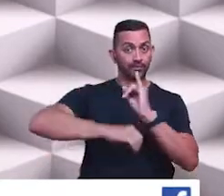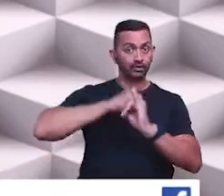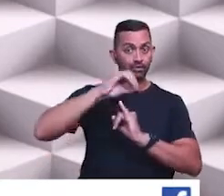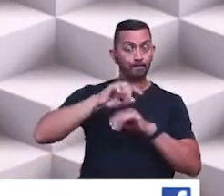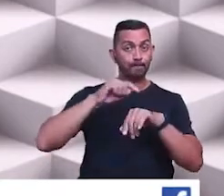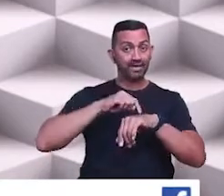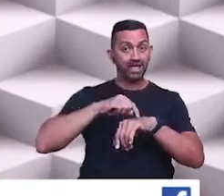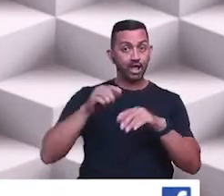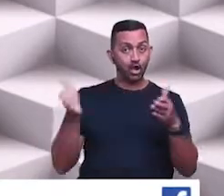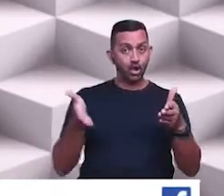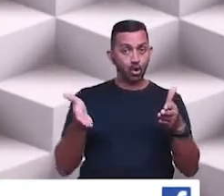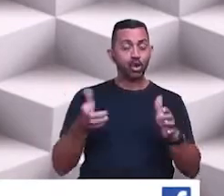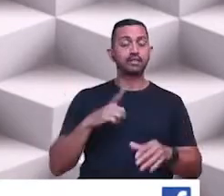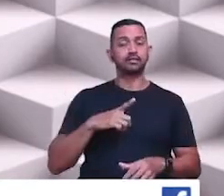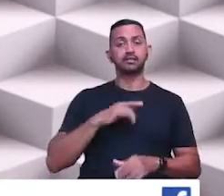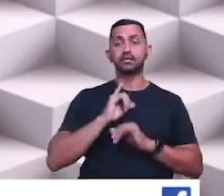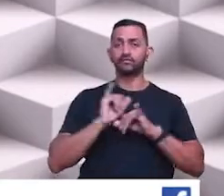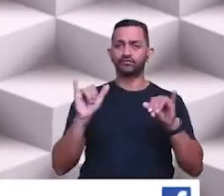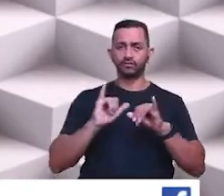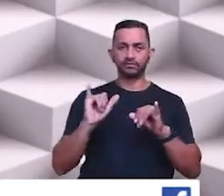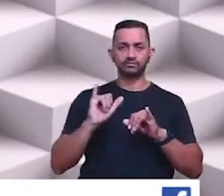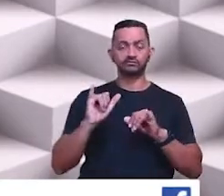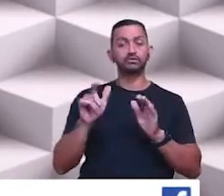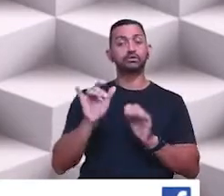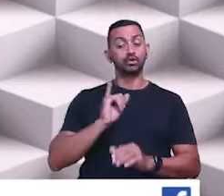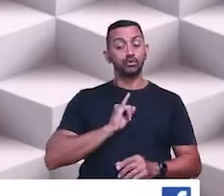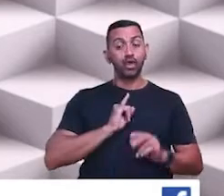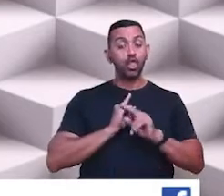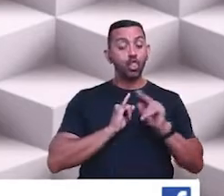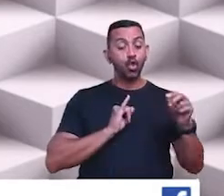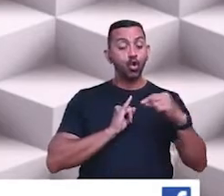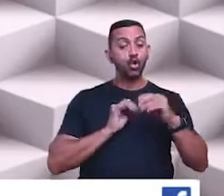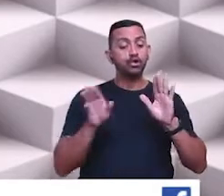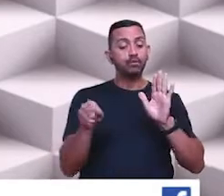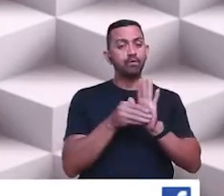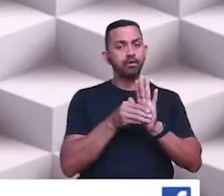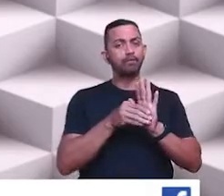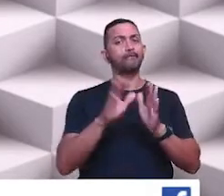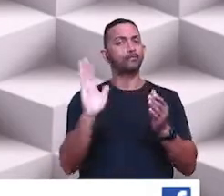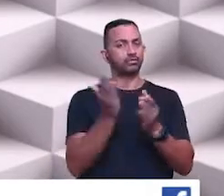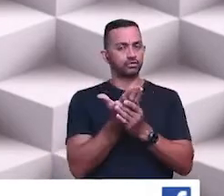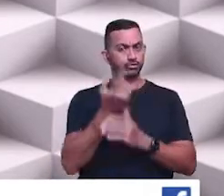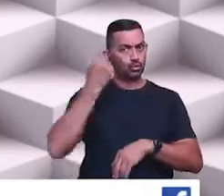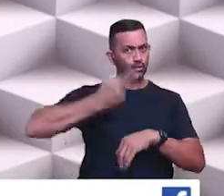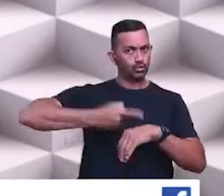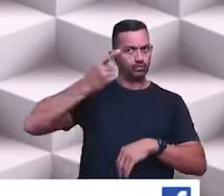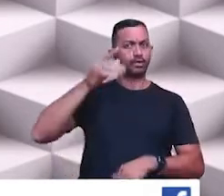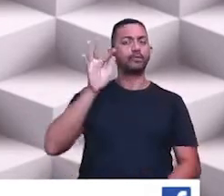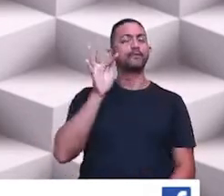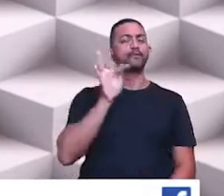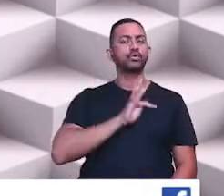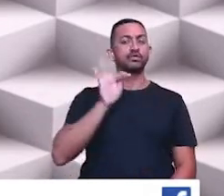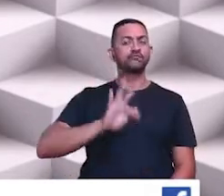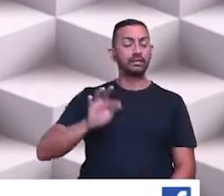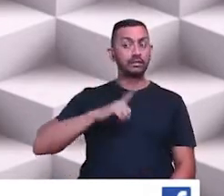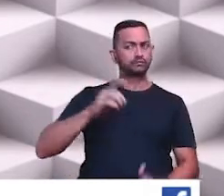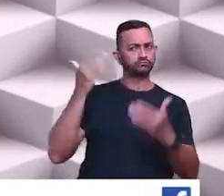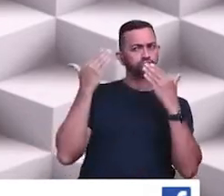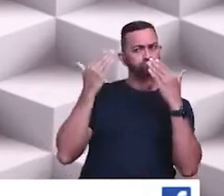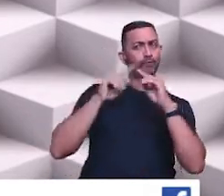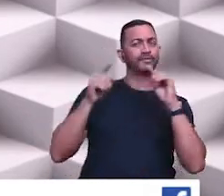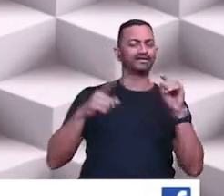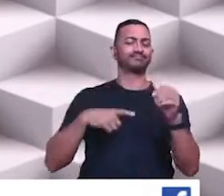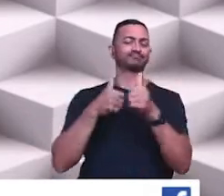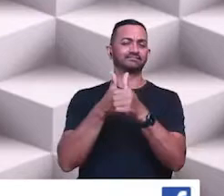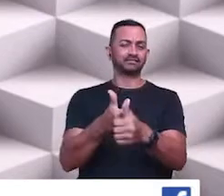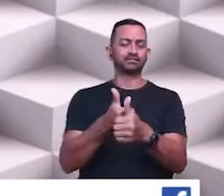Imperatriz Online. No momento, nós temos essa informação de que Imperatriz foi citada, foi confirmado pela Polícia Federal de que há aí essa